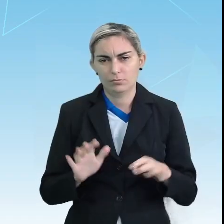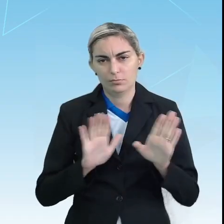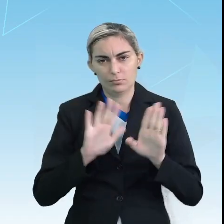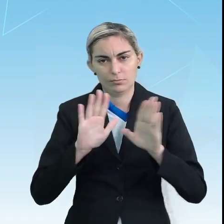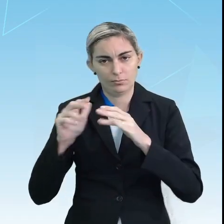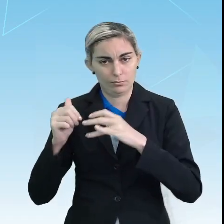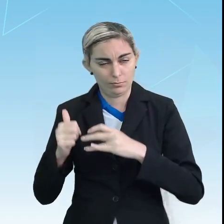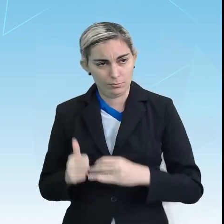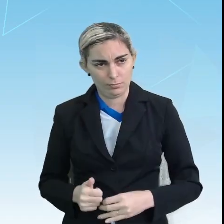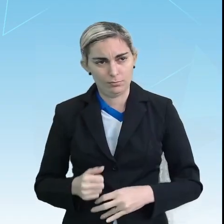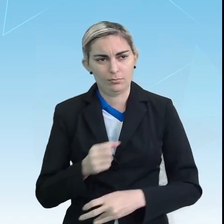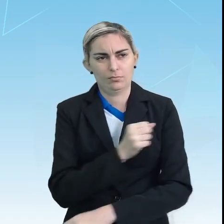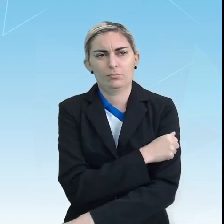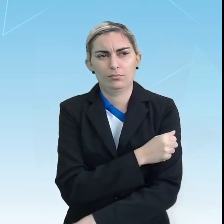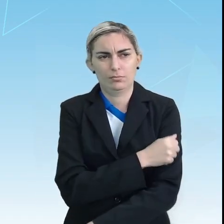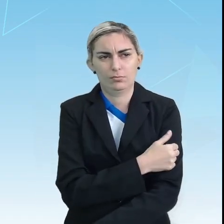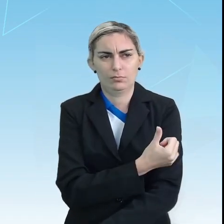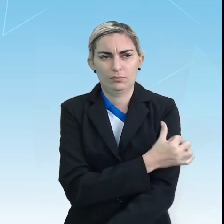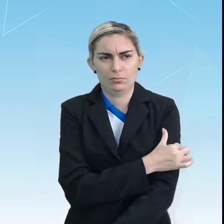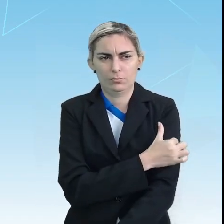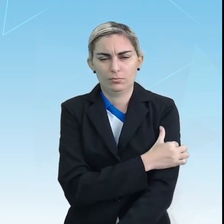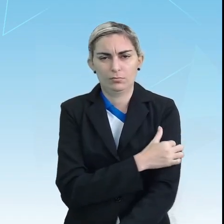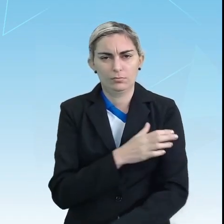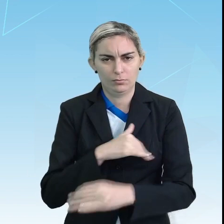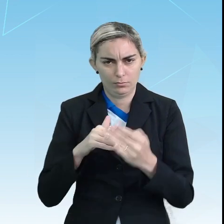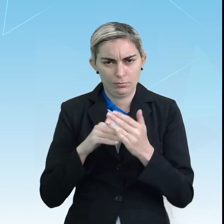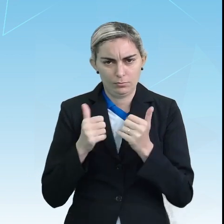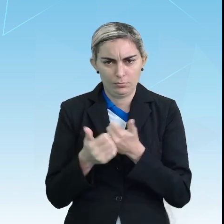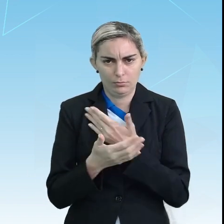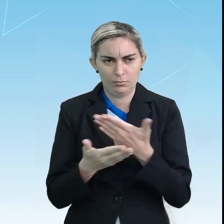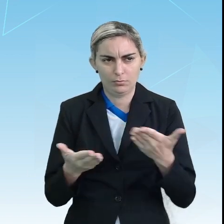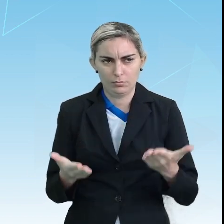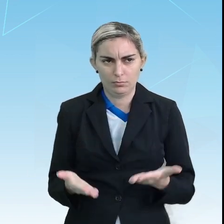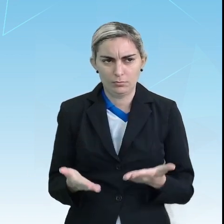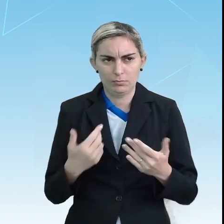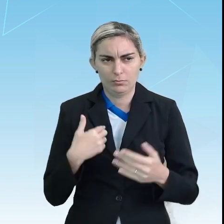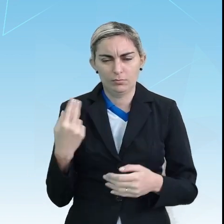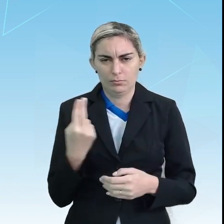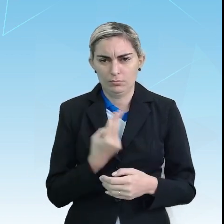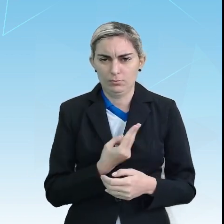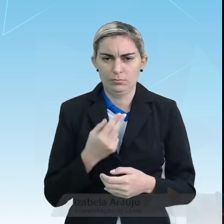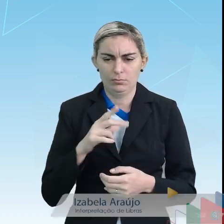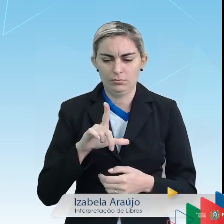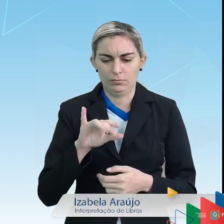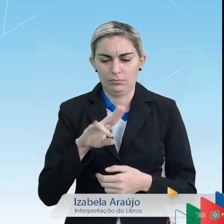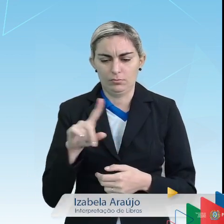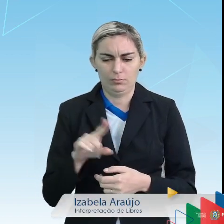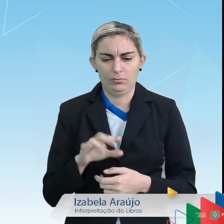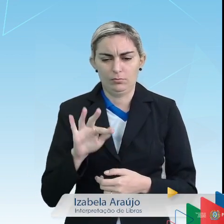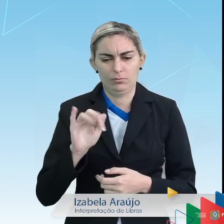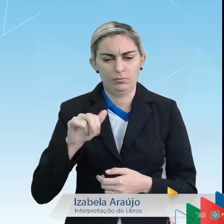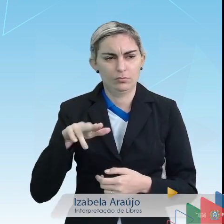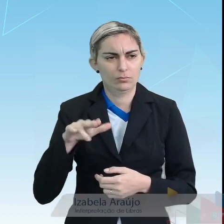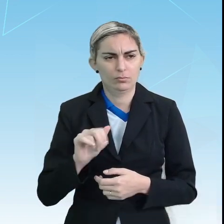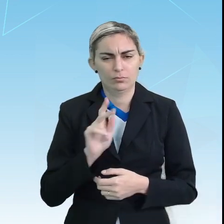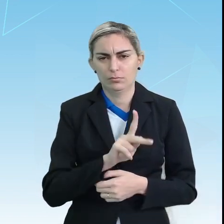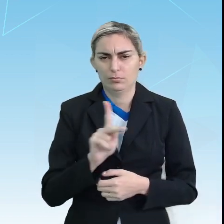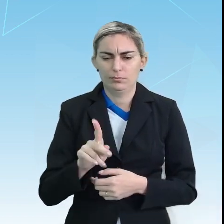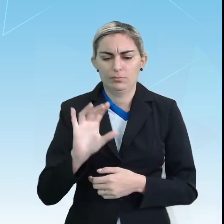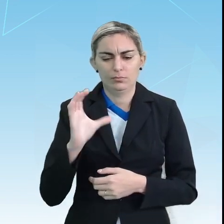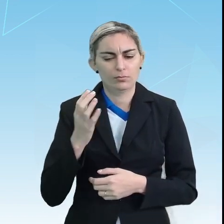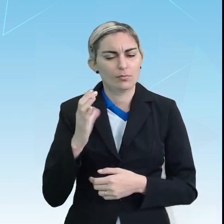Olá, meus queridos alunos do sexto ano, tudo bem com vocês? Meu nome é Ives Fernando, eu sou professor